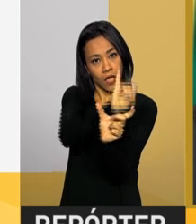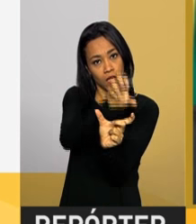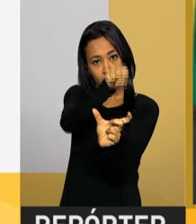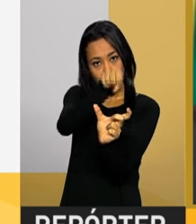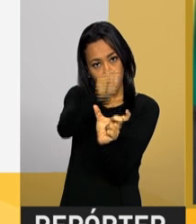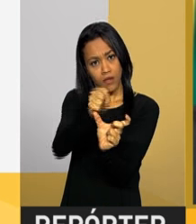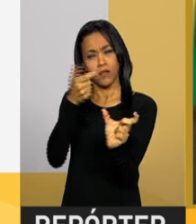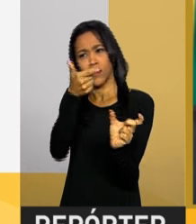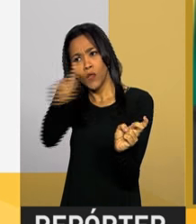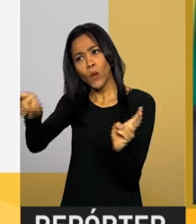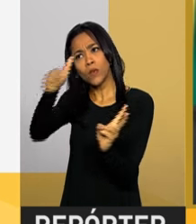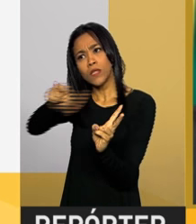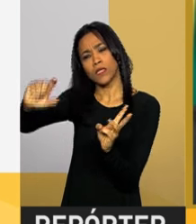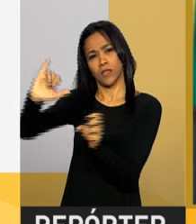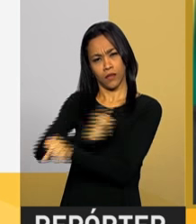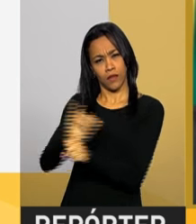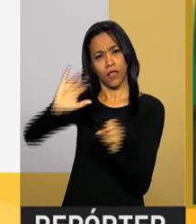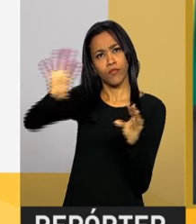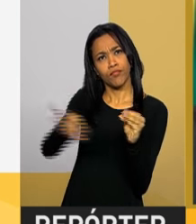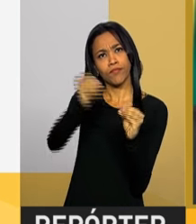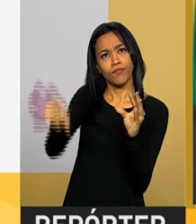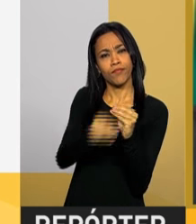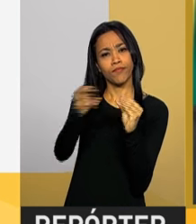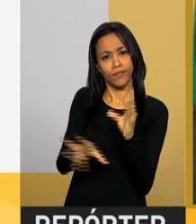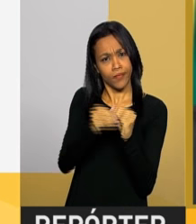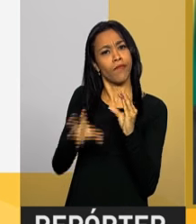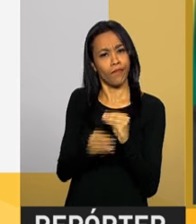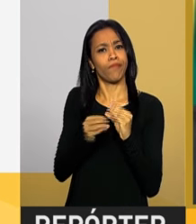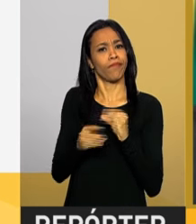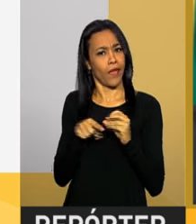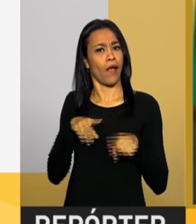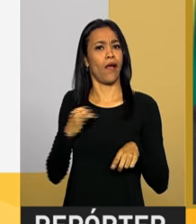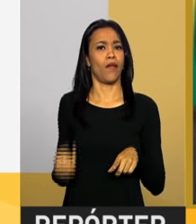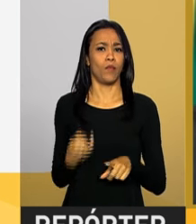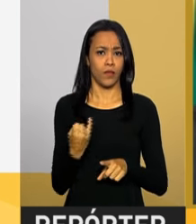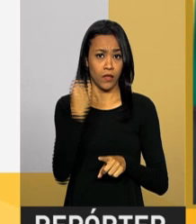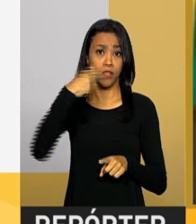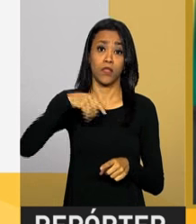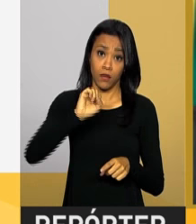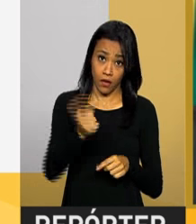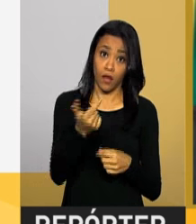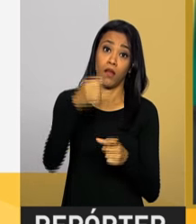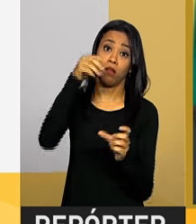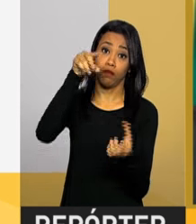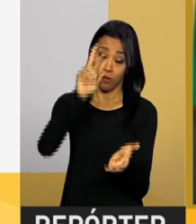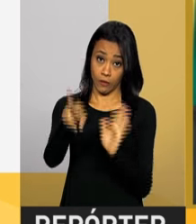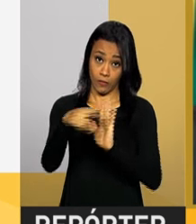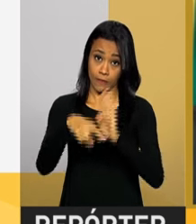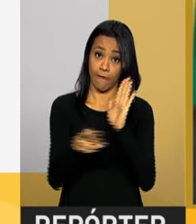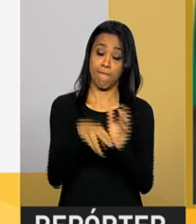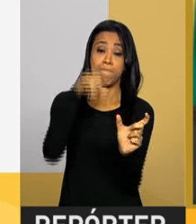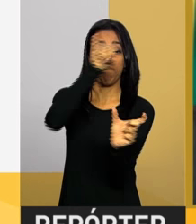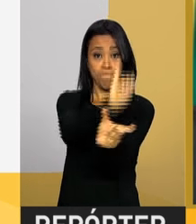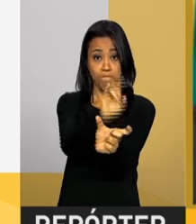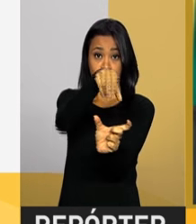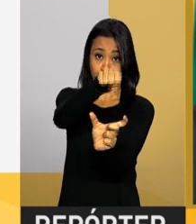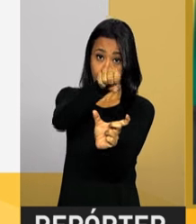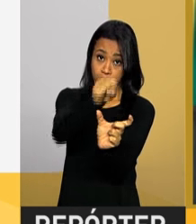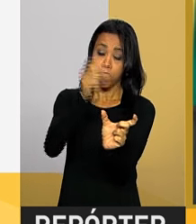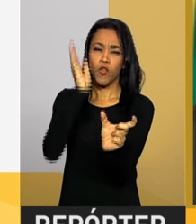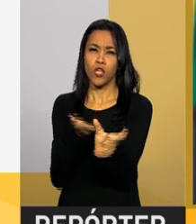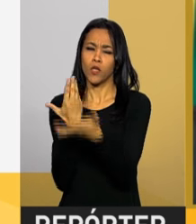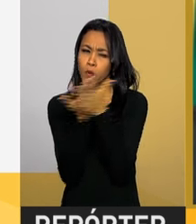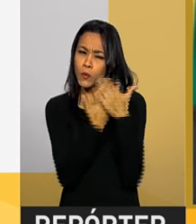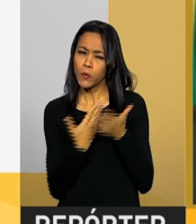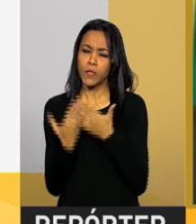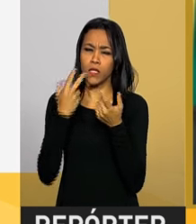medidas complementares serão necessárias. A Previdência, sem dúvida nenhuma, nós temos que, já estamos estudando a questão da